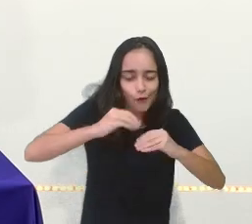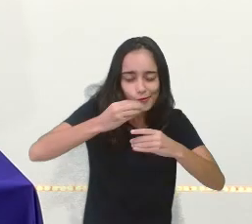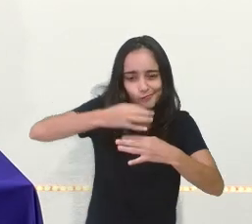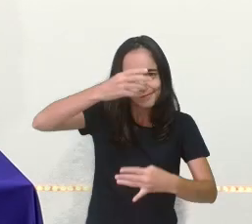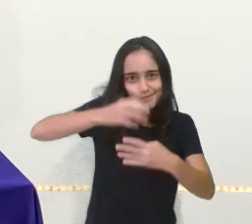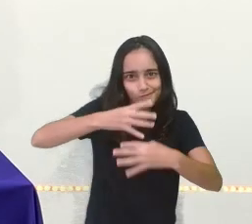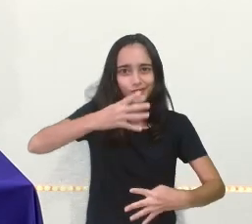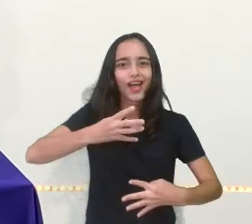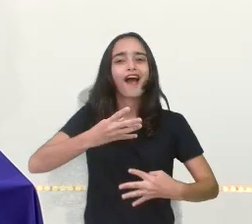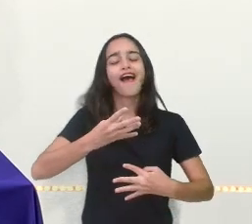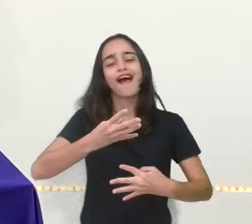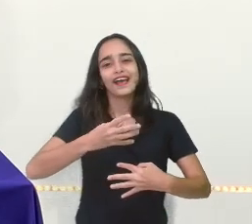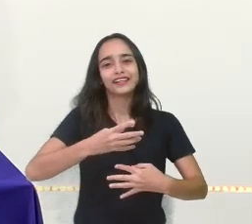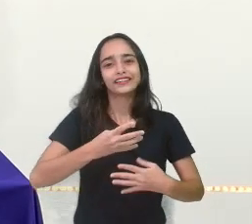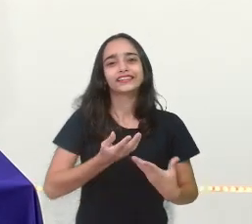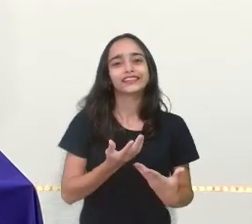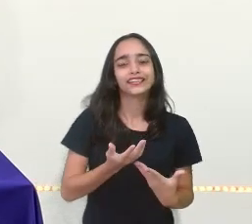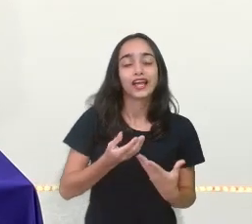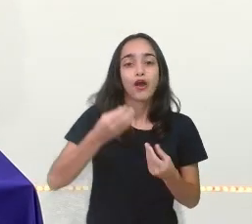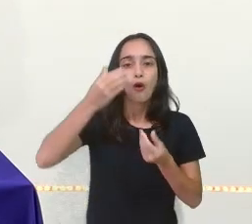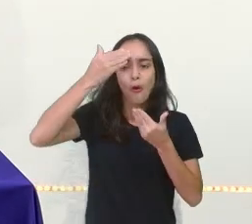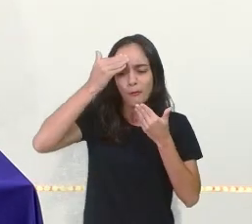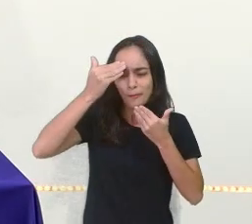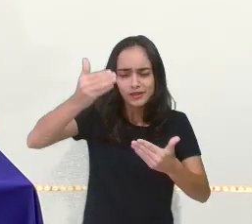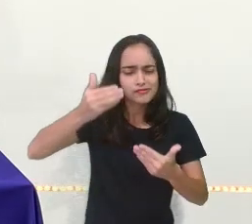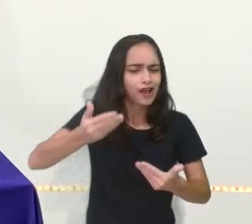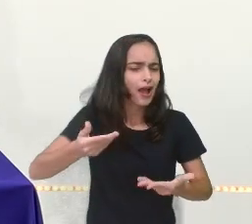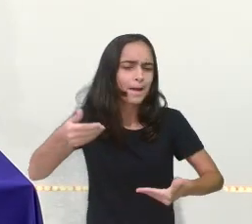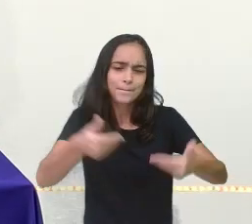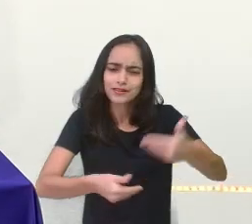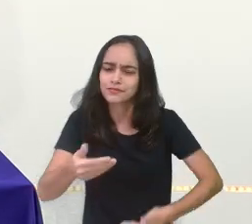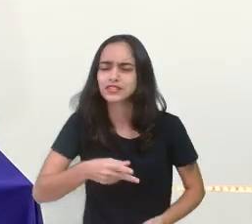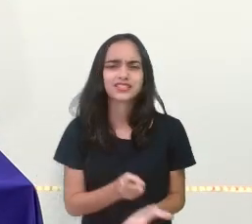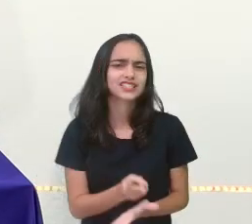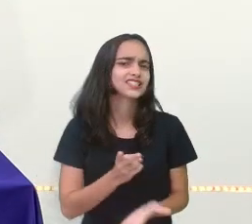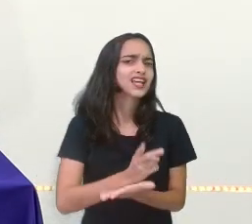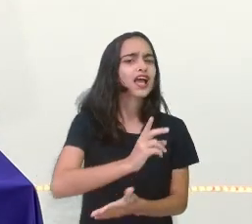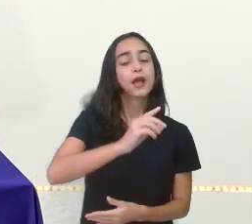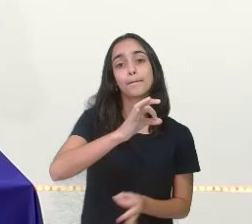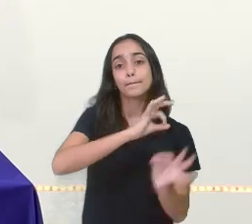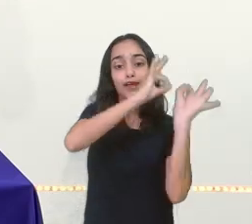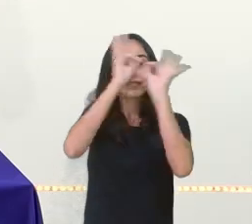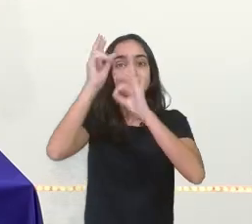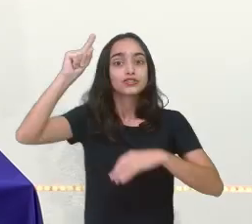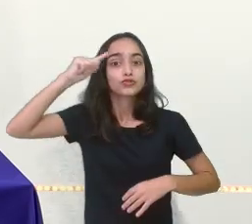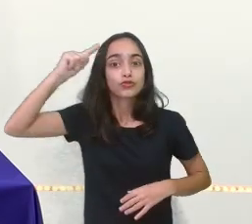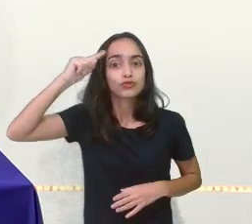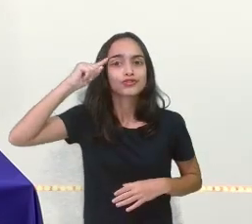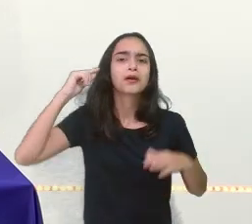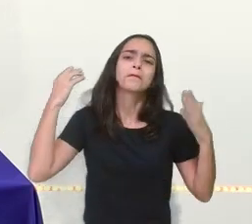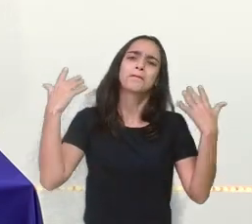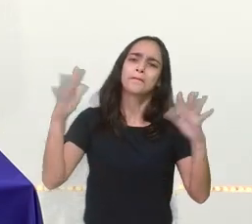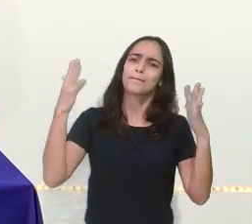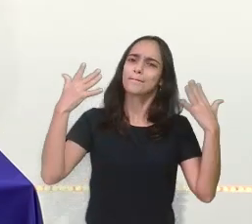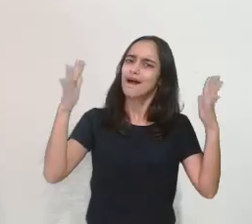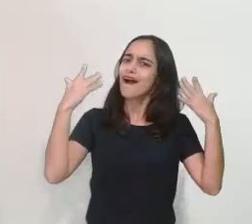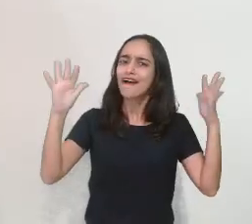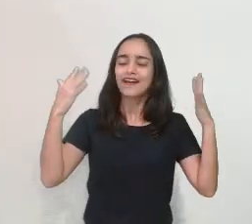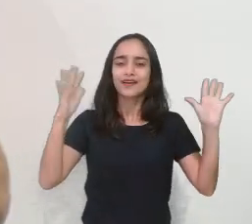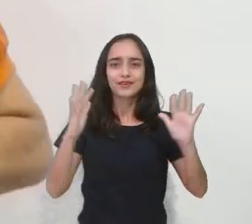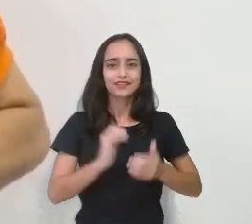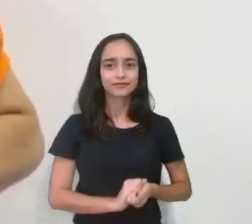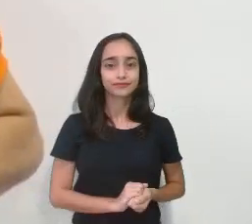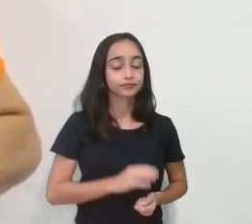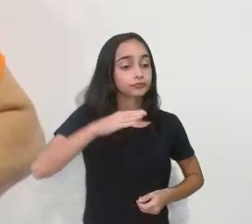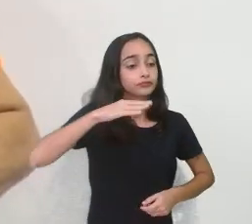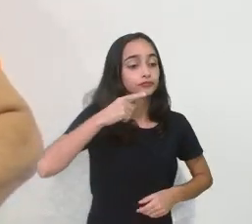a participação, né, da gente aqui nas nossas aulas, que ele assiste diariamente. Parabéns, viu, Lázaro? Ele comentou aqui uma coisa,